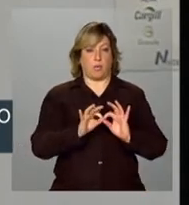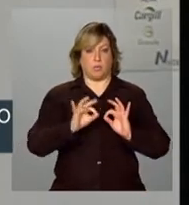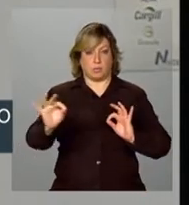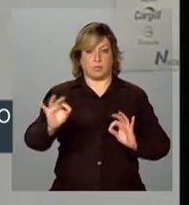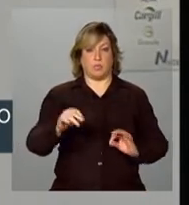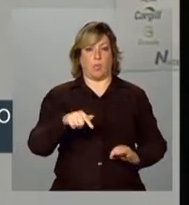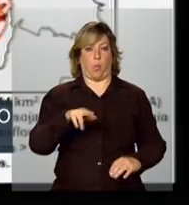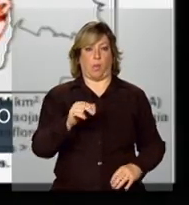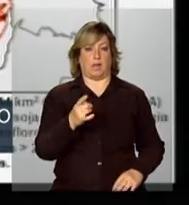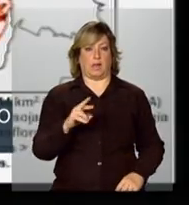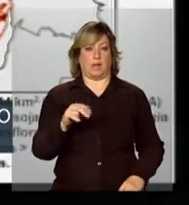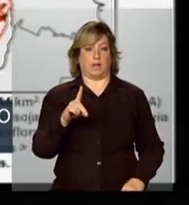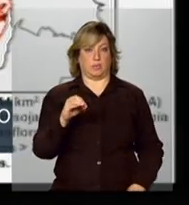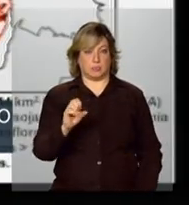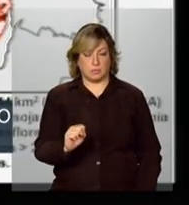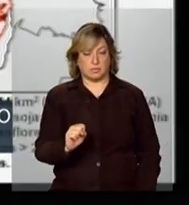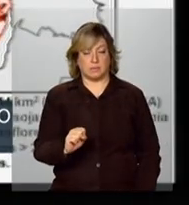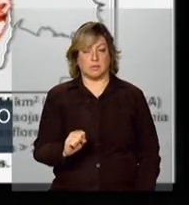né?